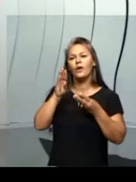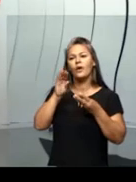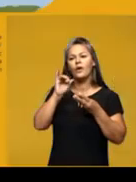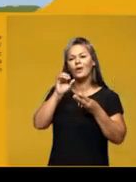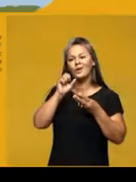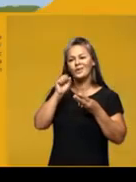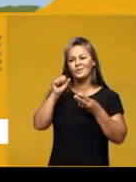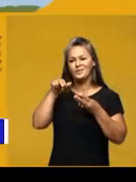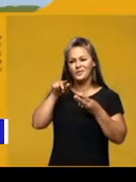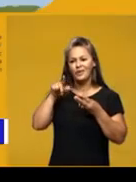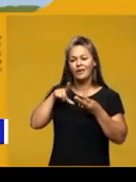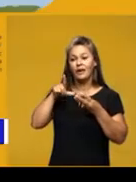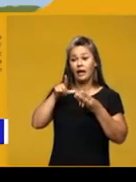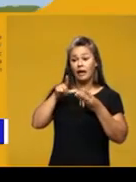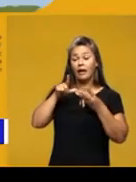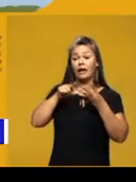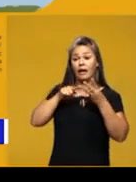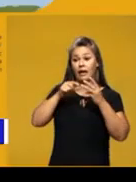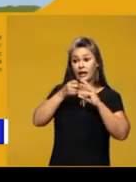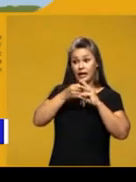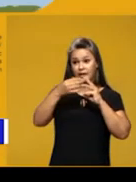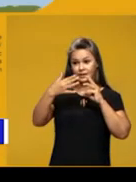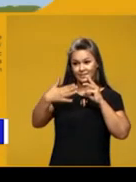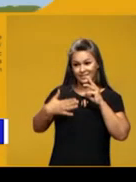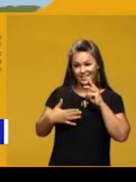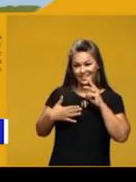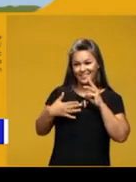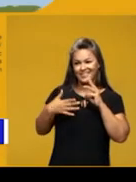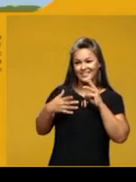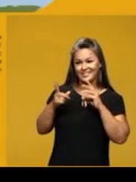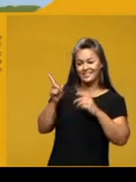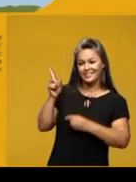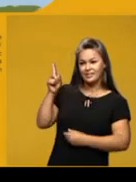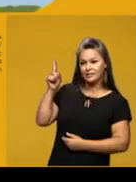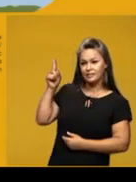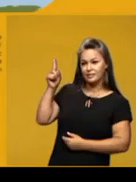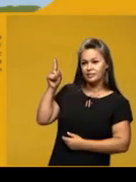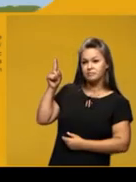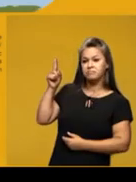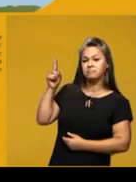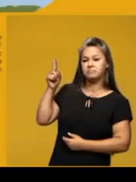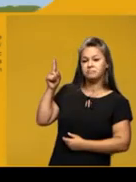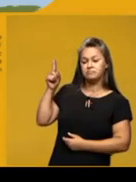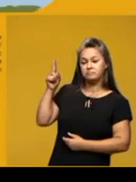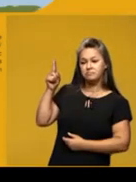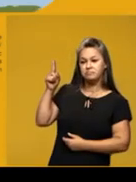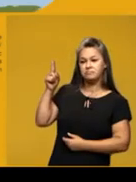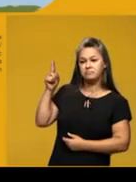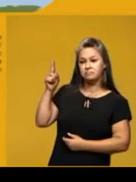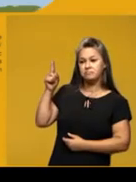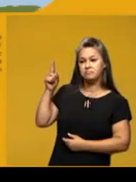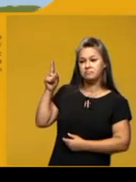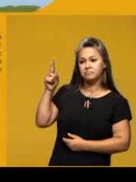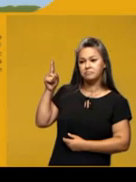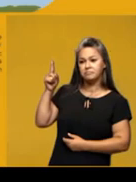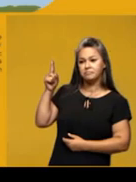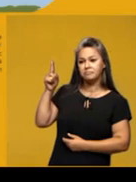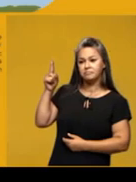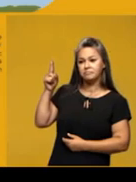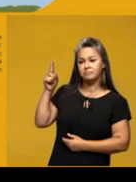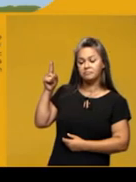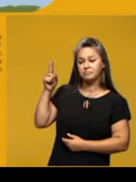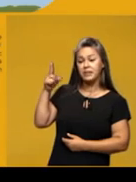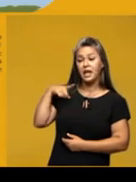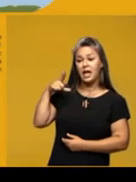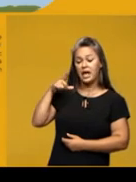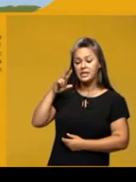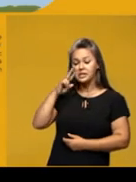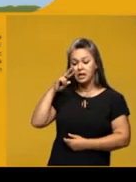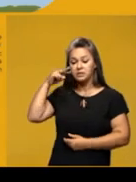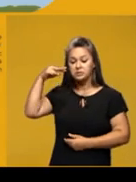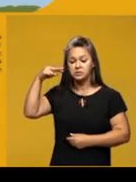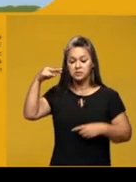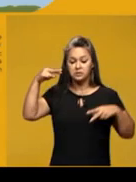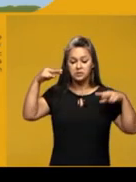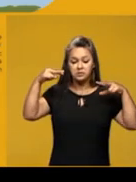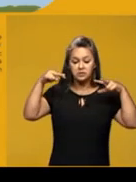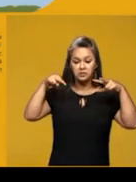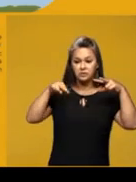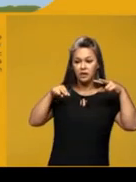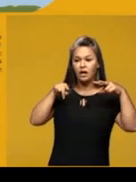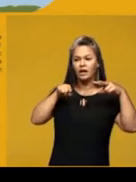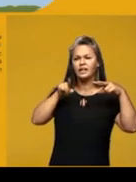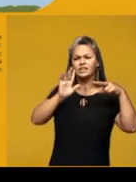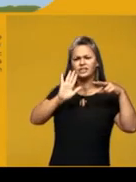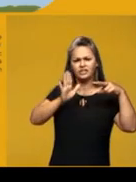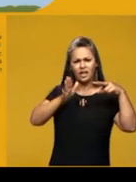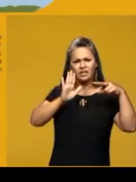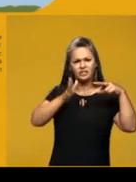projeção cilíndrica, que eu mostrei no mapa anterior lá no início para vocês, tá? É esse mapa, né, essa projeção que vocês utilizam muito